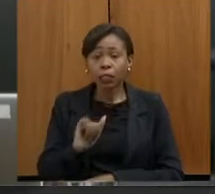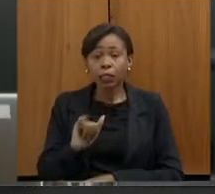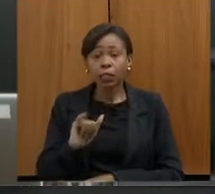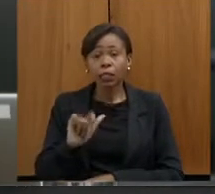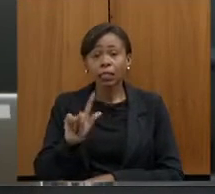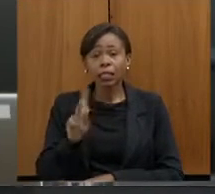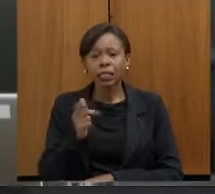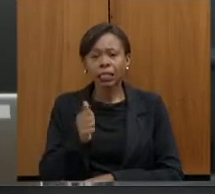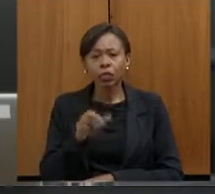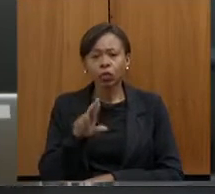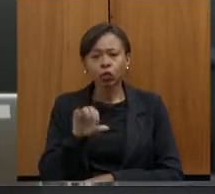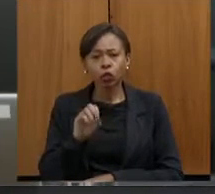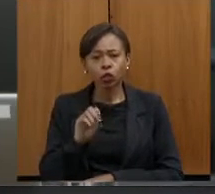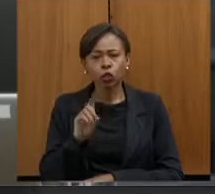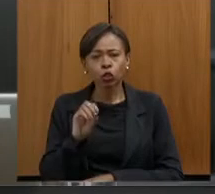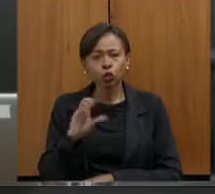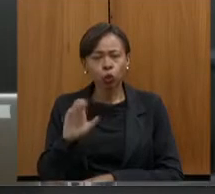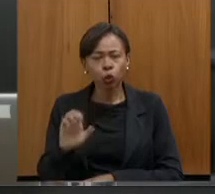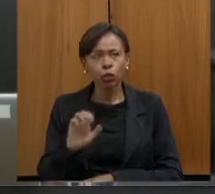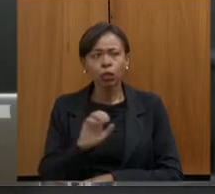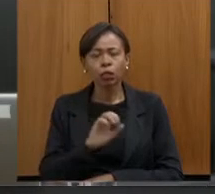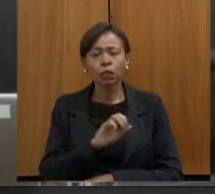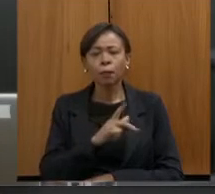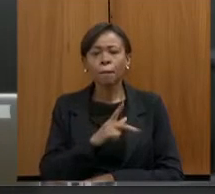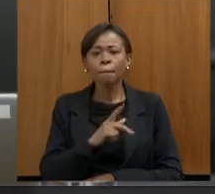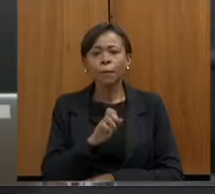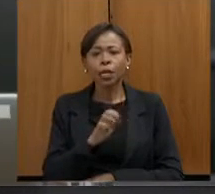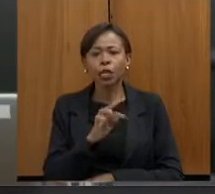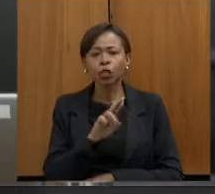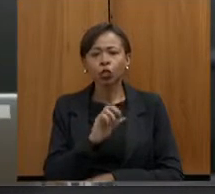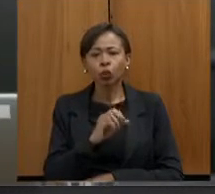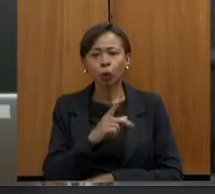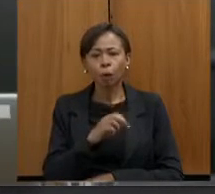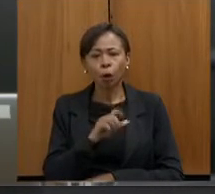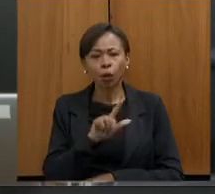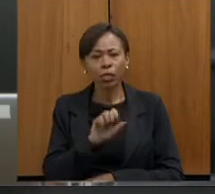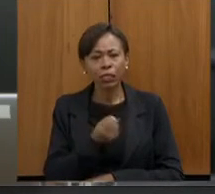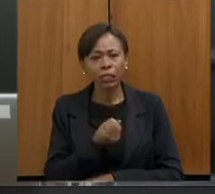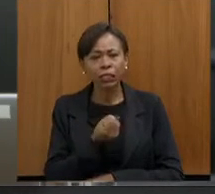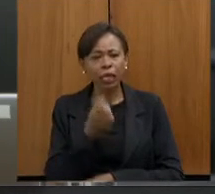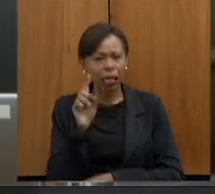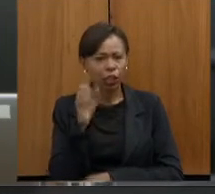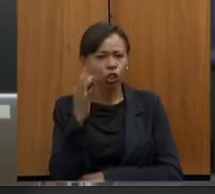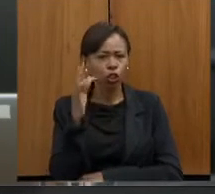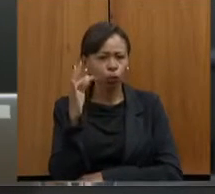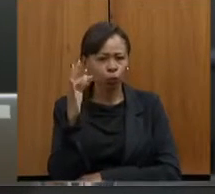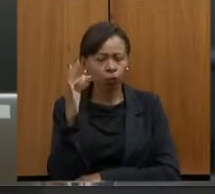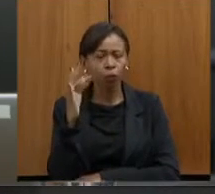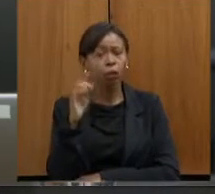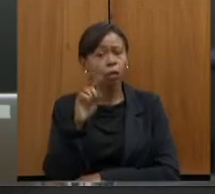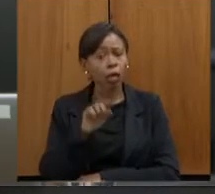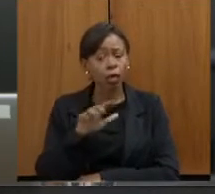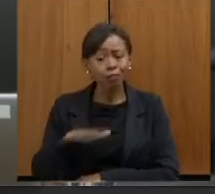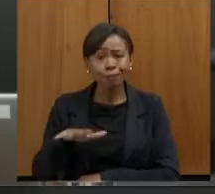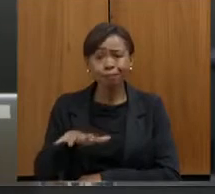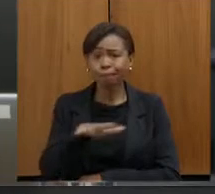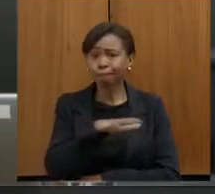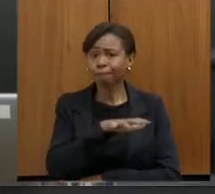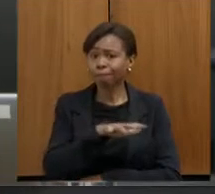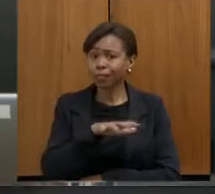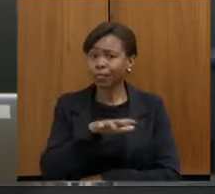Petrópolis, em município de Timóteo. São situações que realmente precisam ser